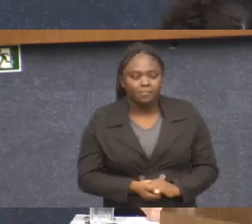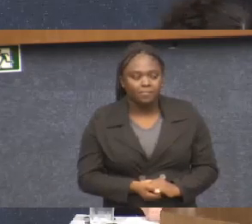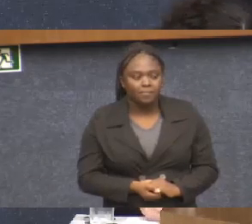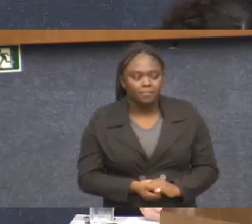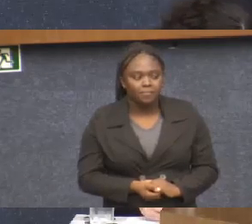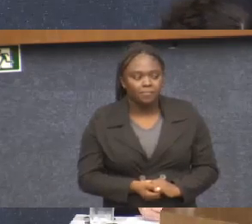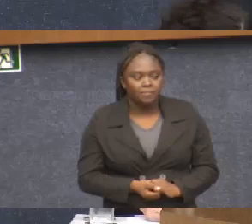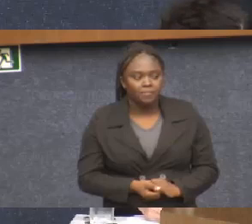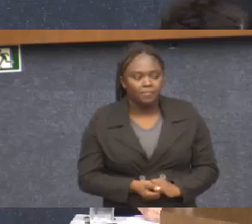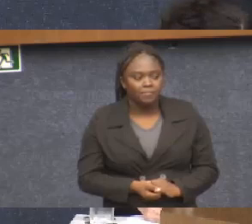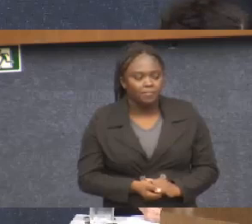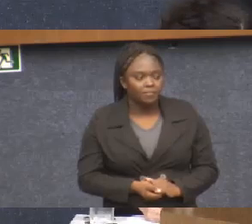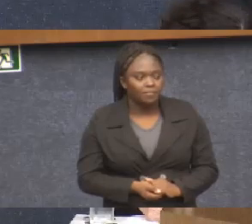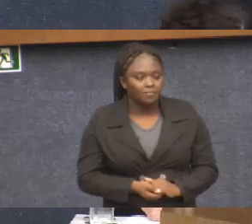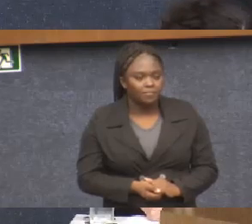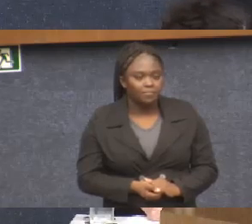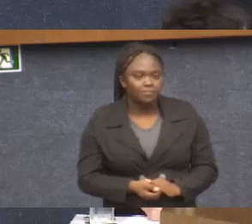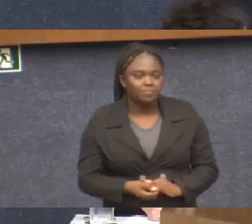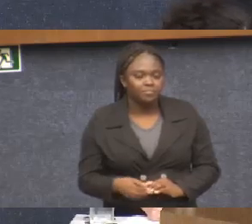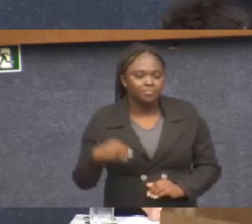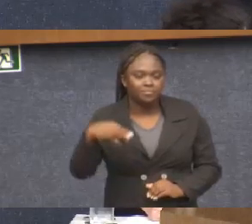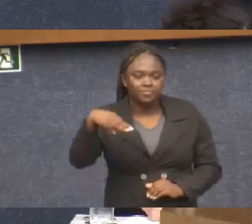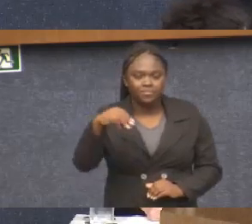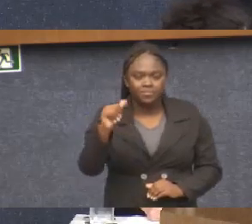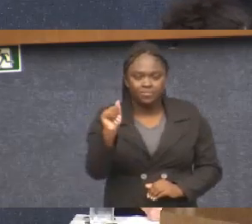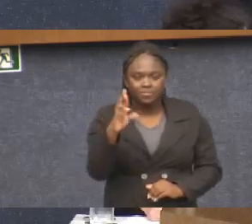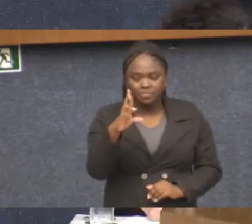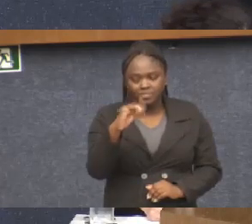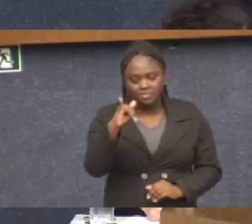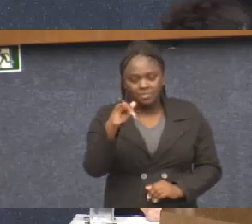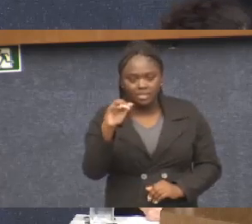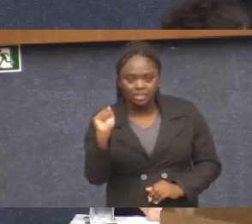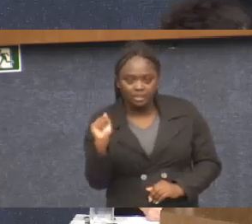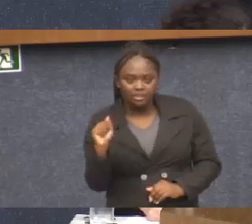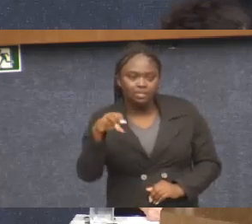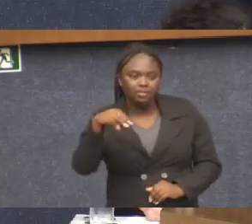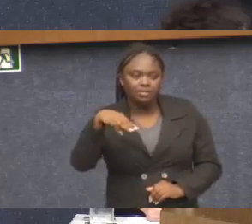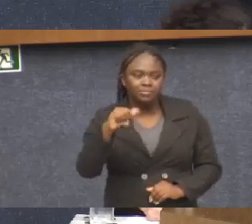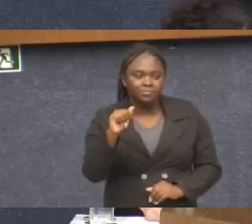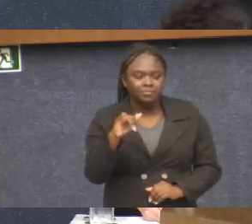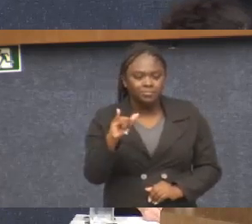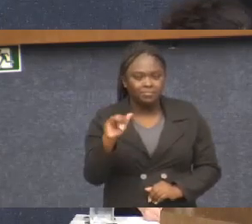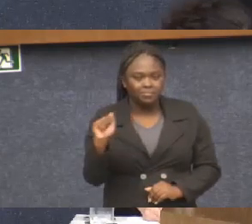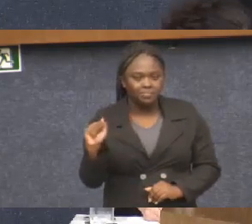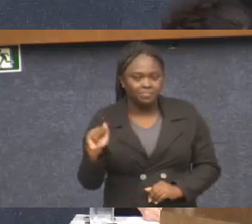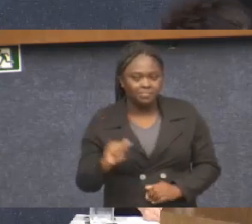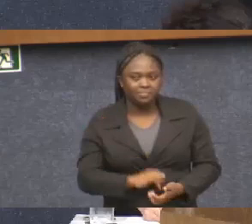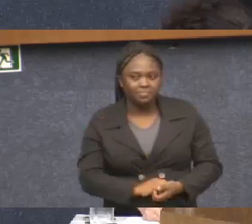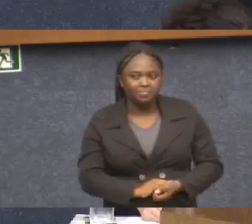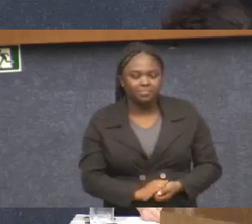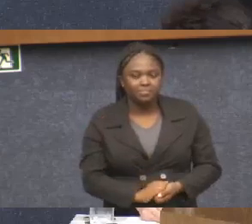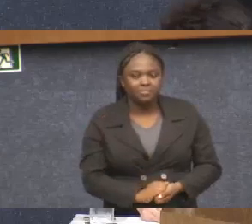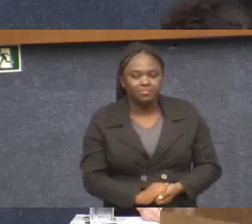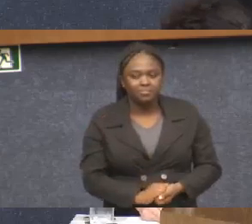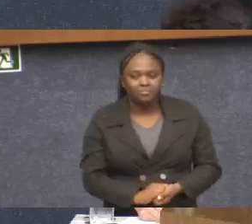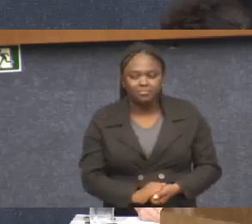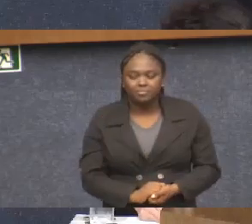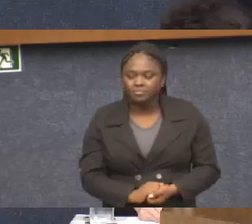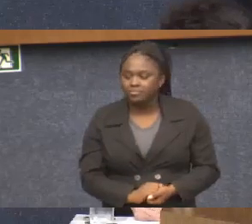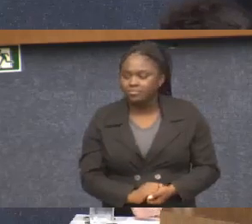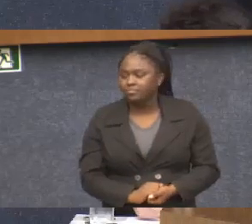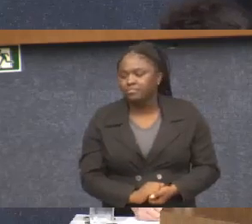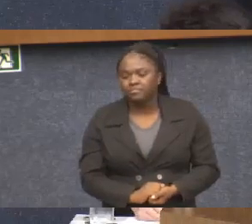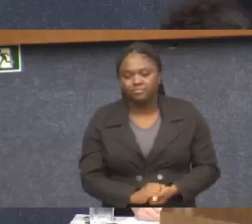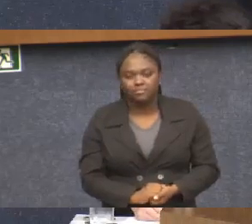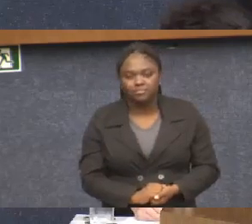Saber viver. Maria da Conceição Maia Cardoso. É preciso